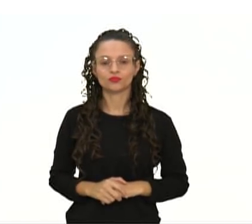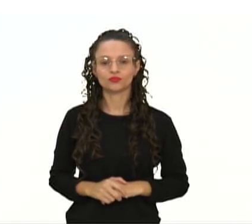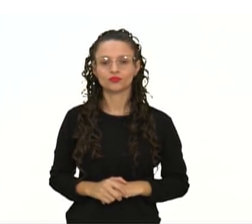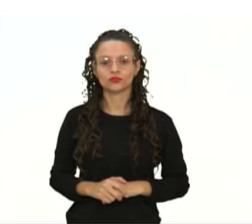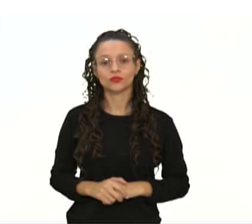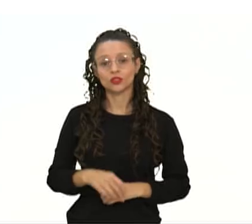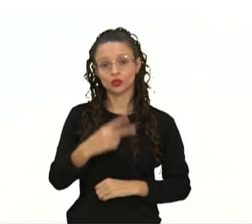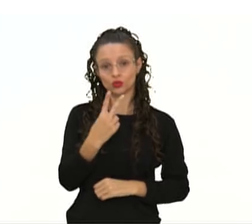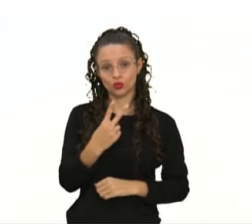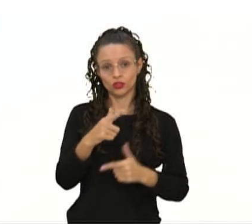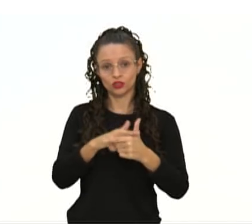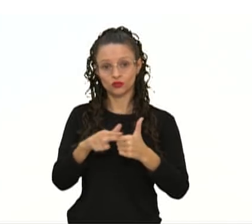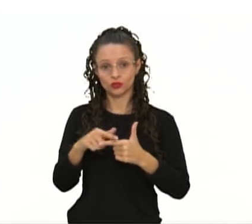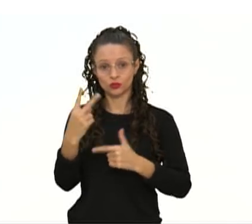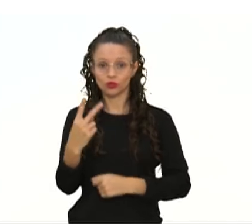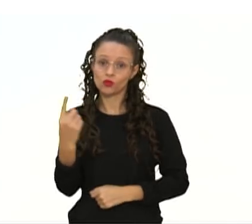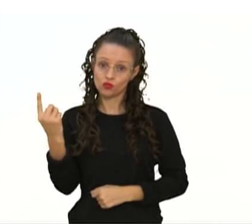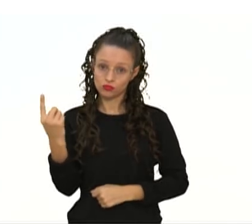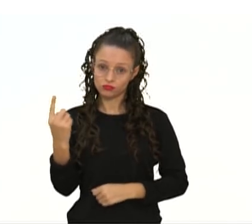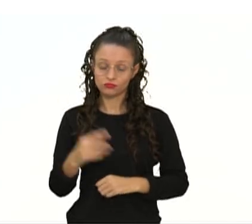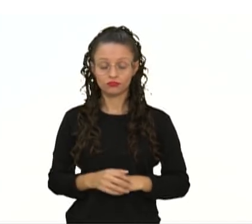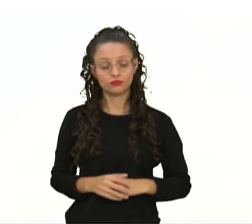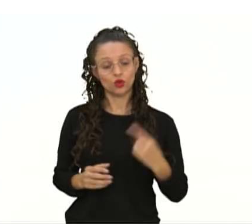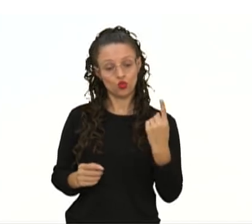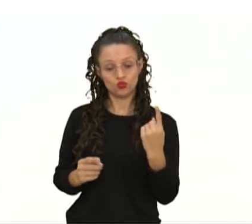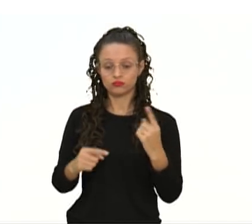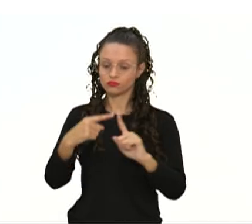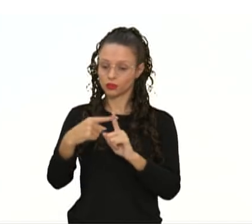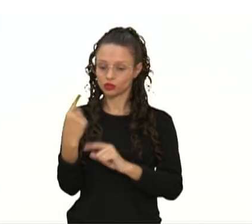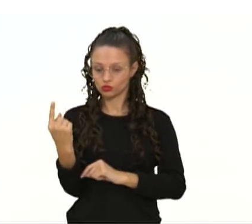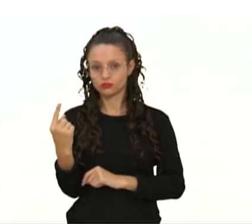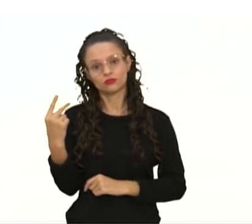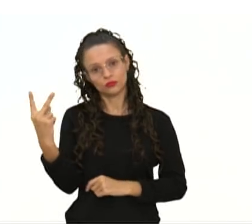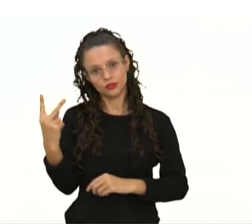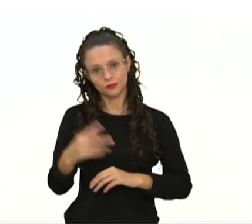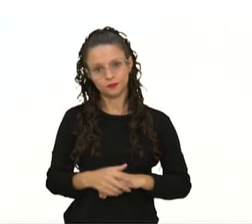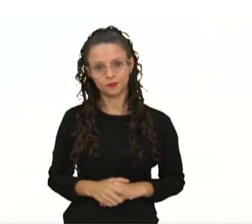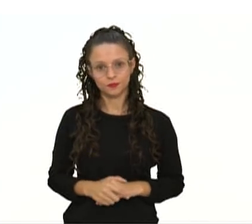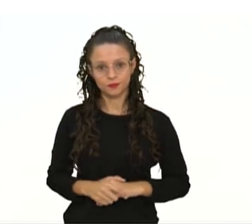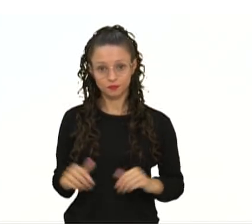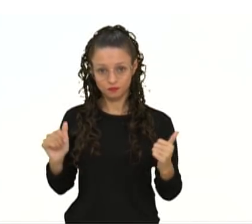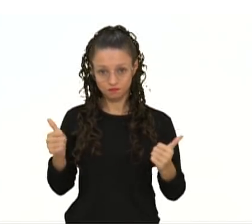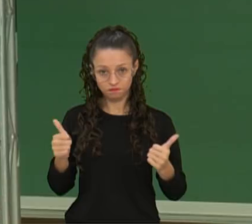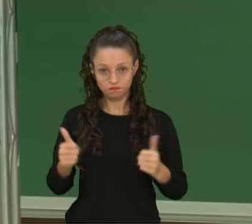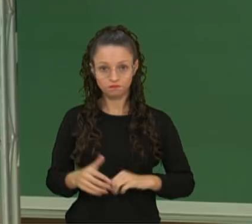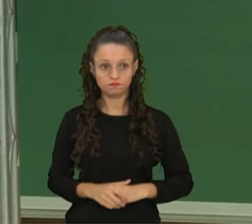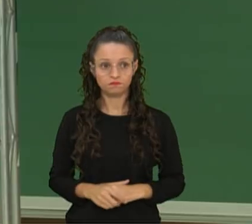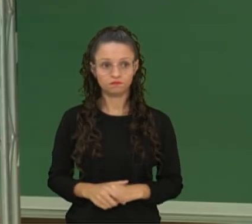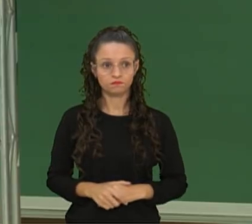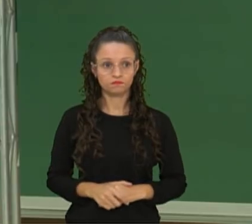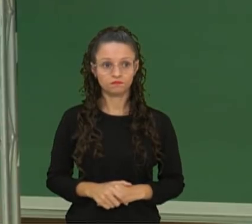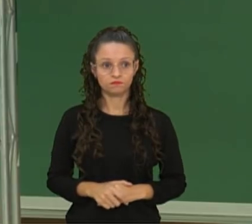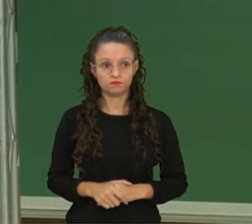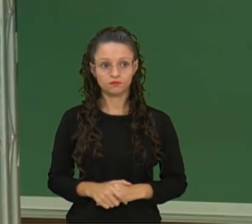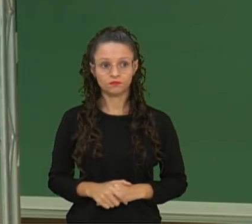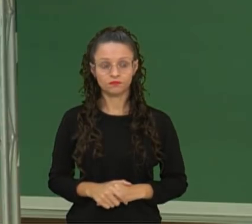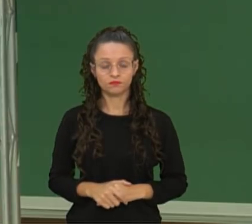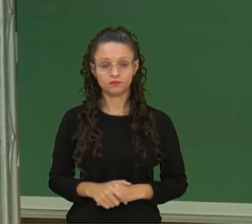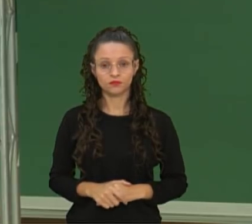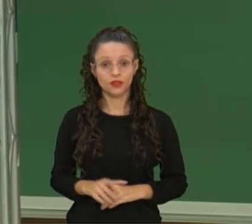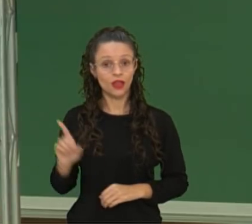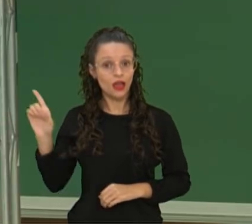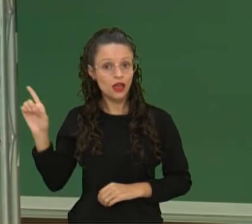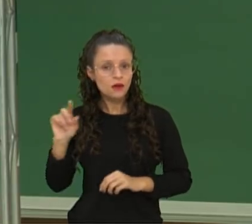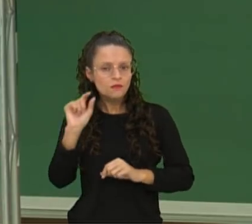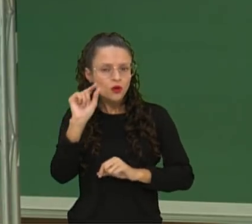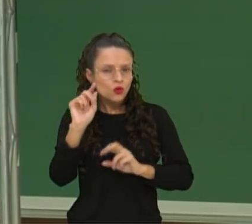por 2 dá 1. 1 mais 1, 2. Beleza? E aqui um pouquinho